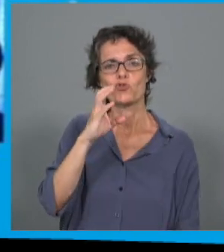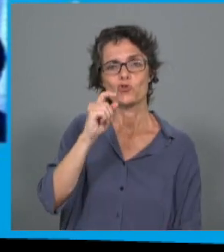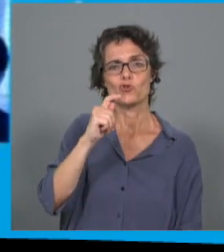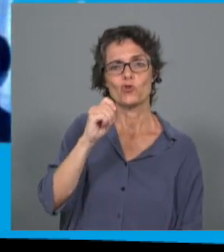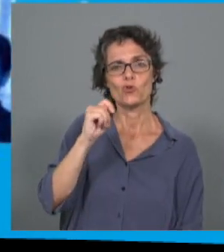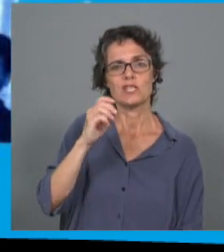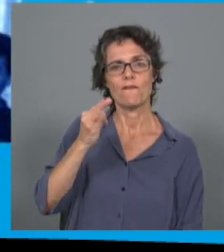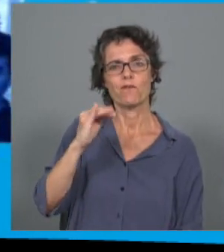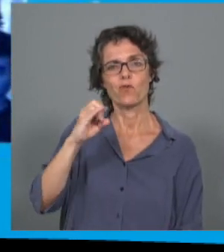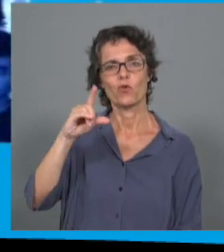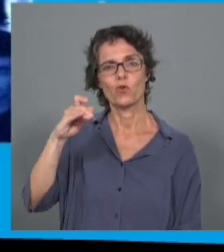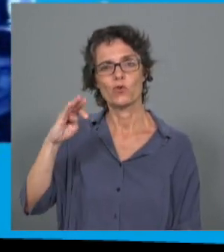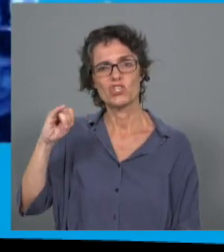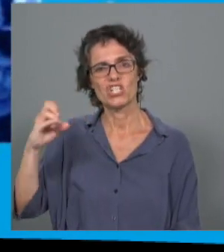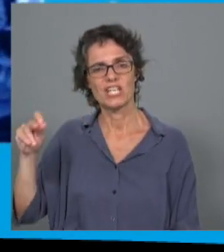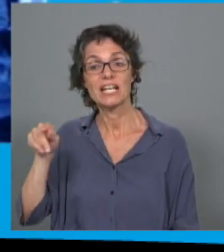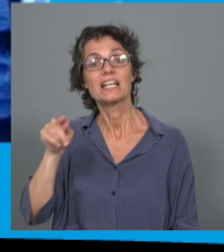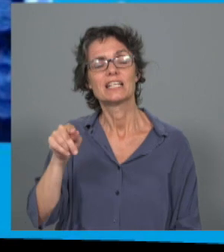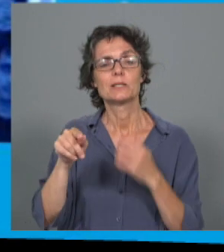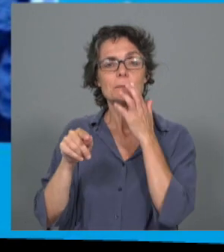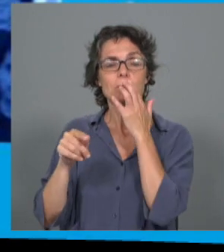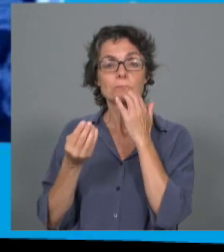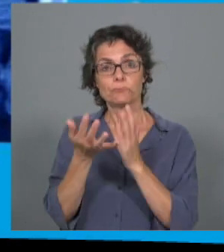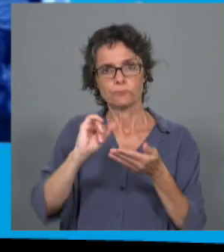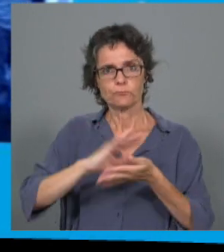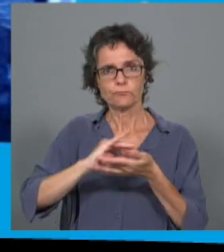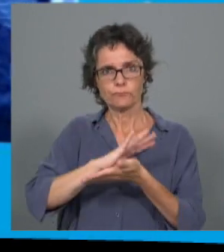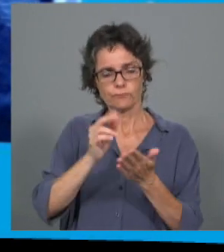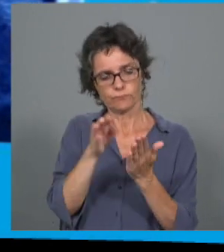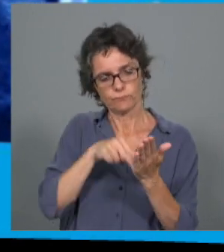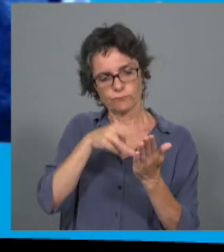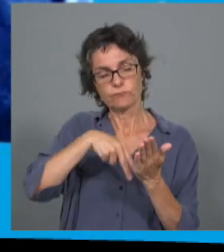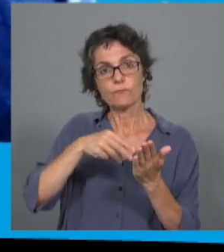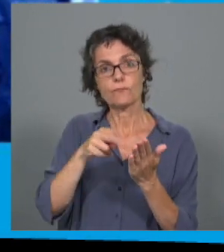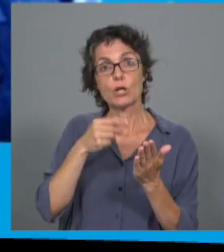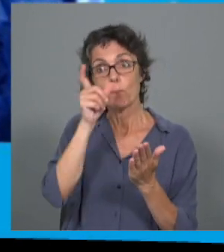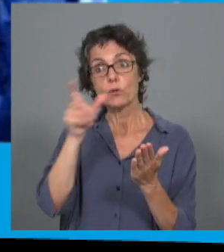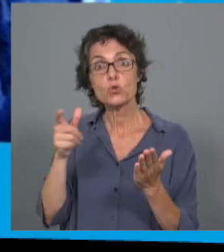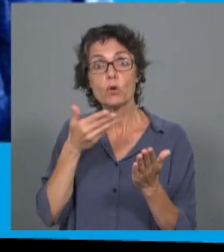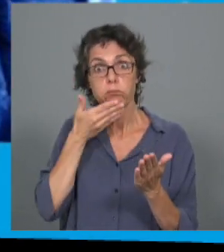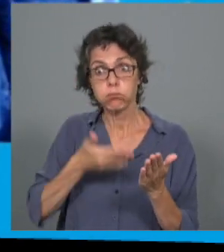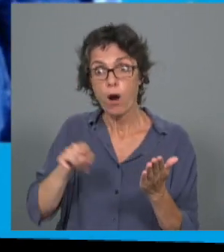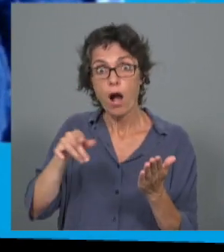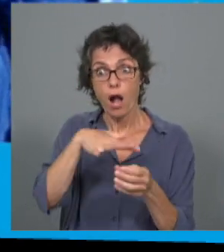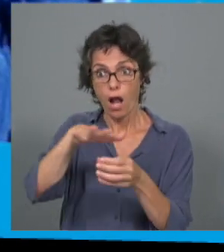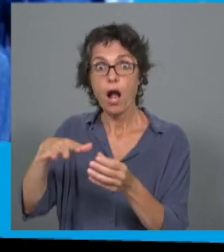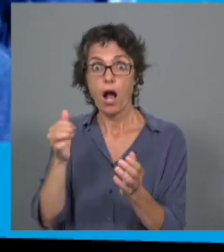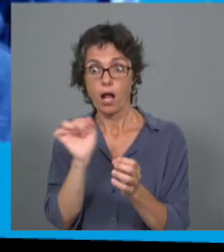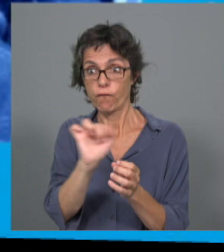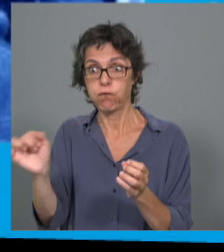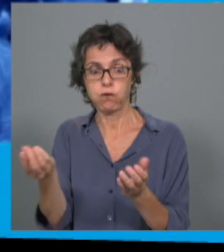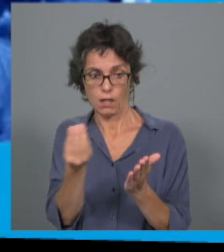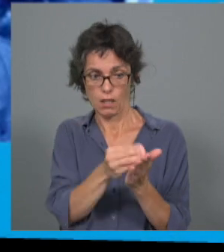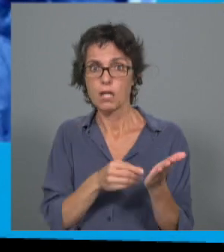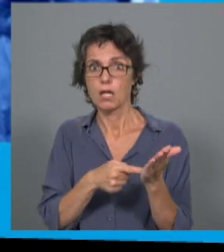também para autores destes artigos pessoas que estudam e que estão especializadas nas áreas aqui abordadas. E que são